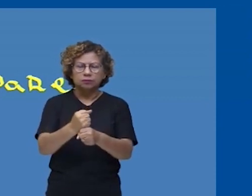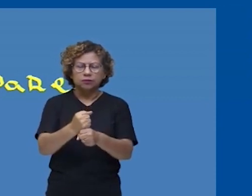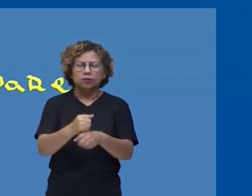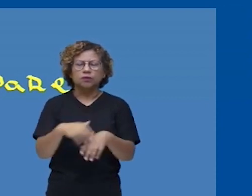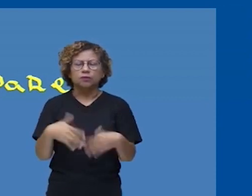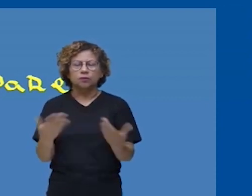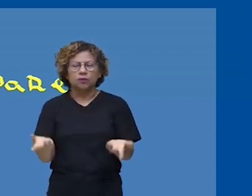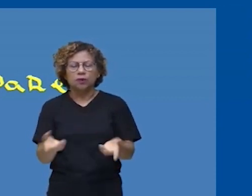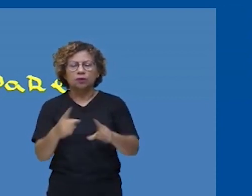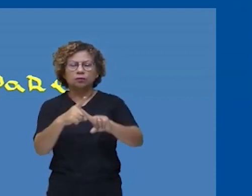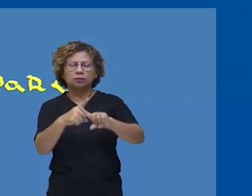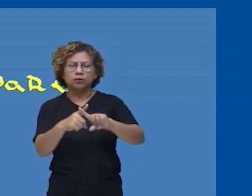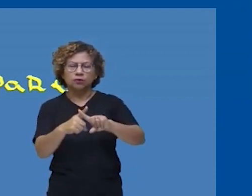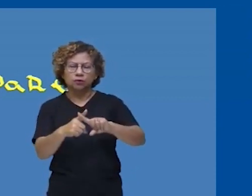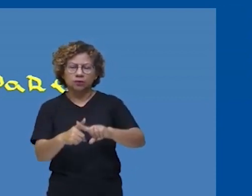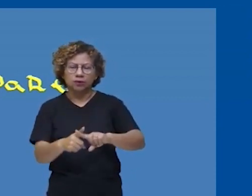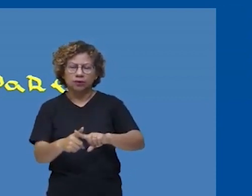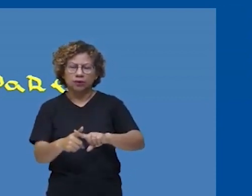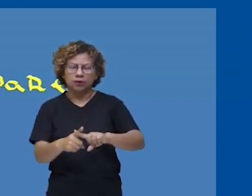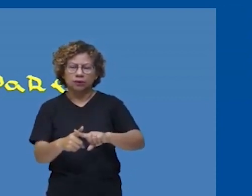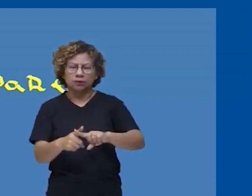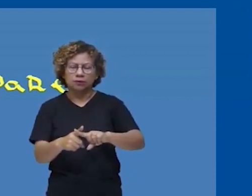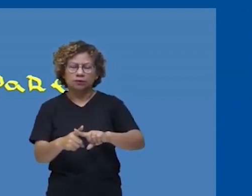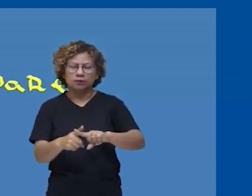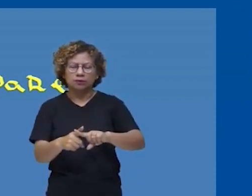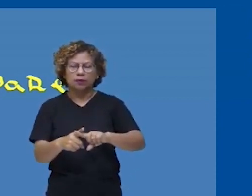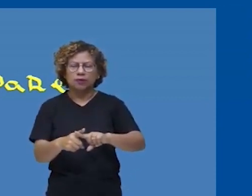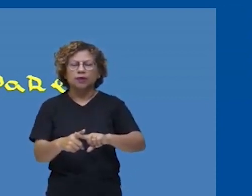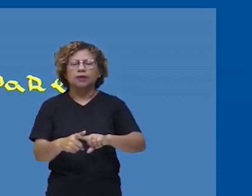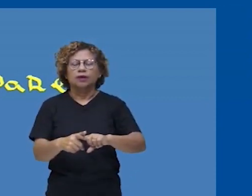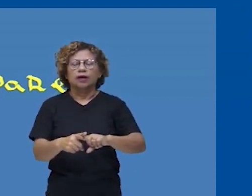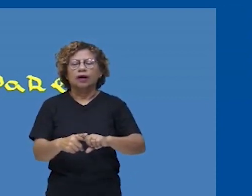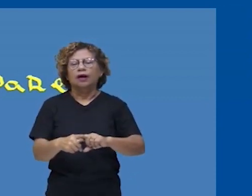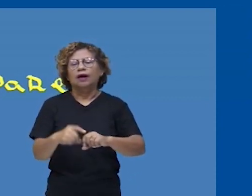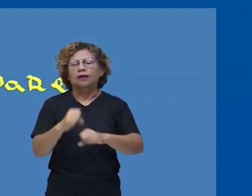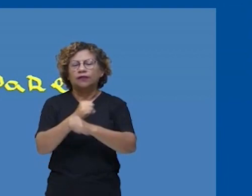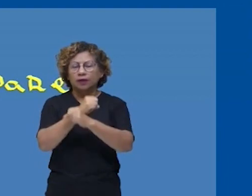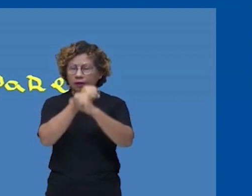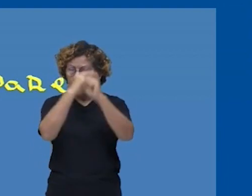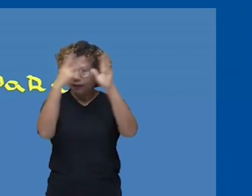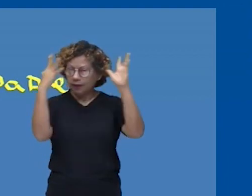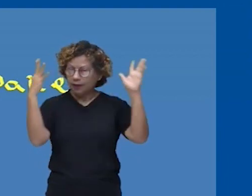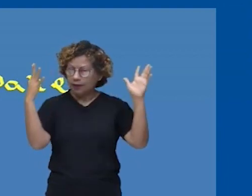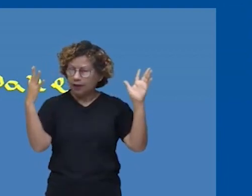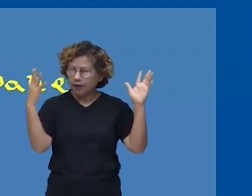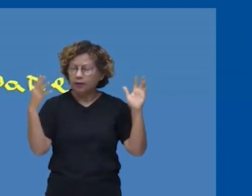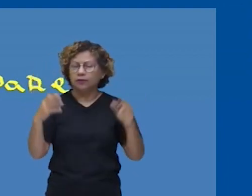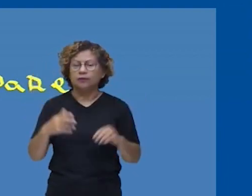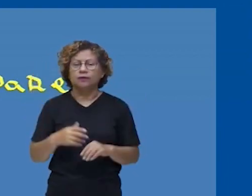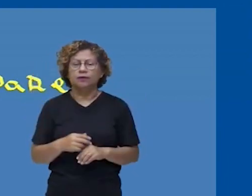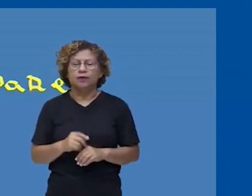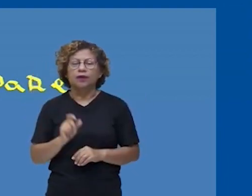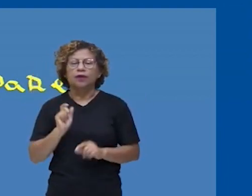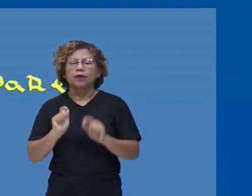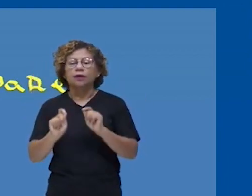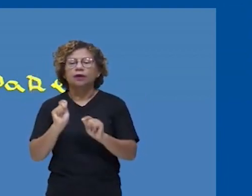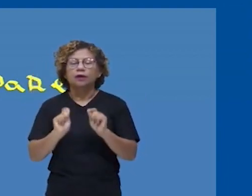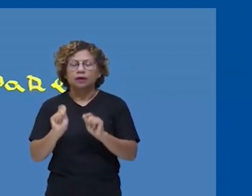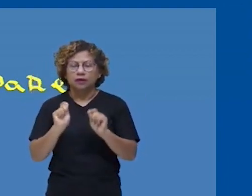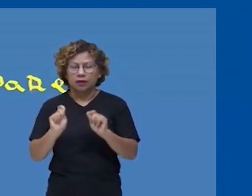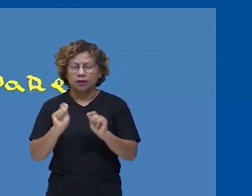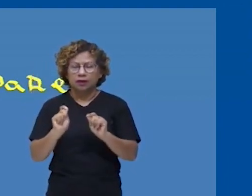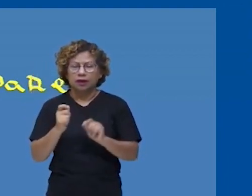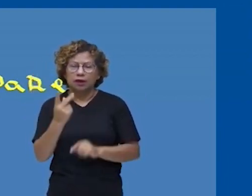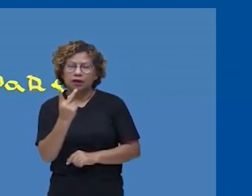realizar a operação de multiplicação. É claro, a gente percebe que os dois caminhos vão nos levar ao mesmo resultado, porém,